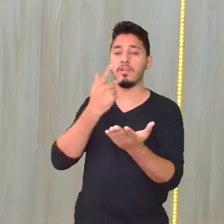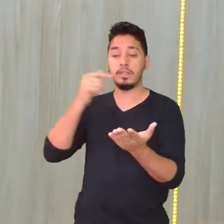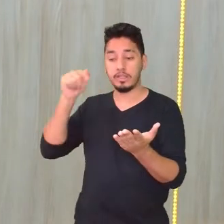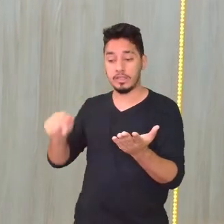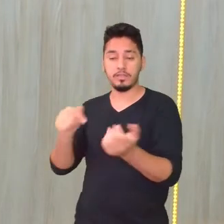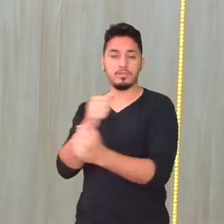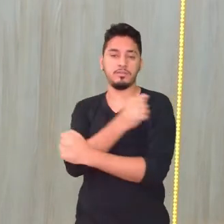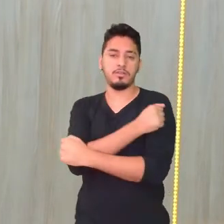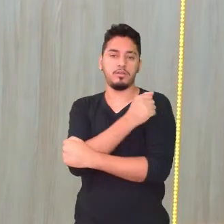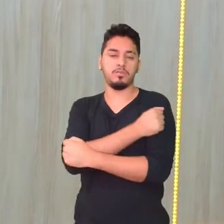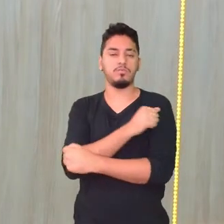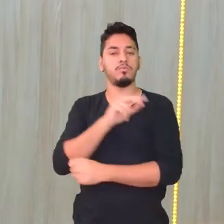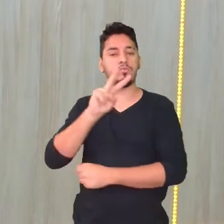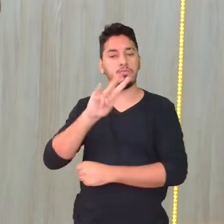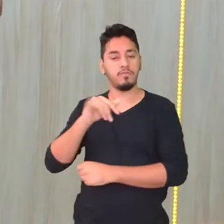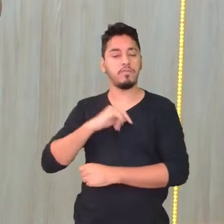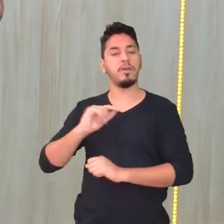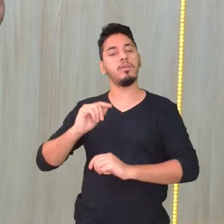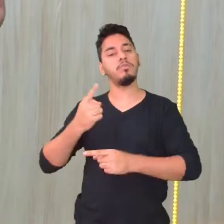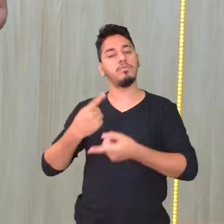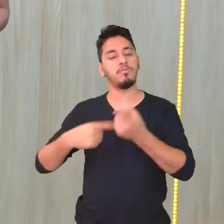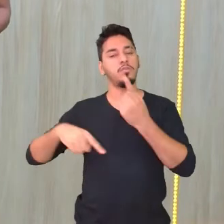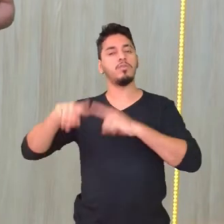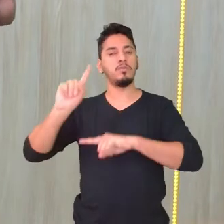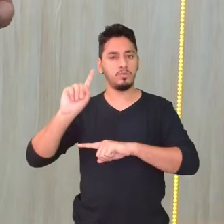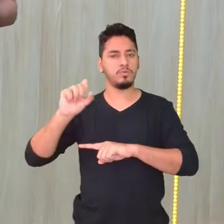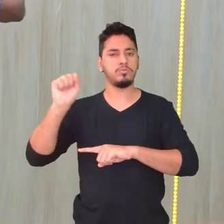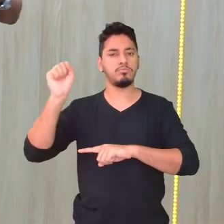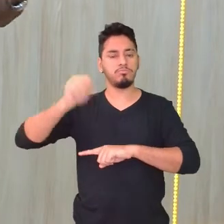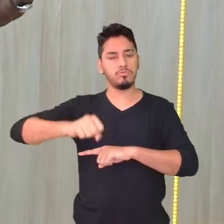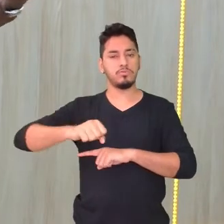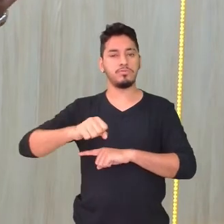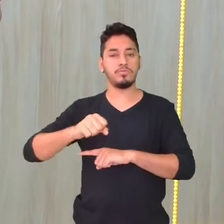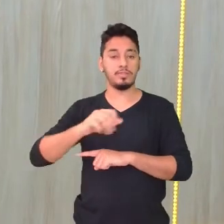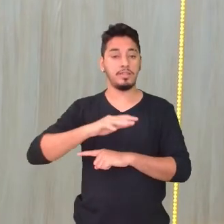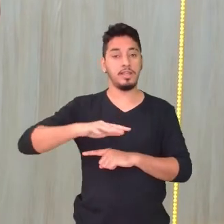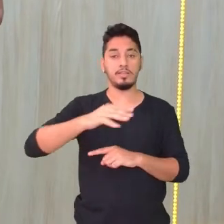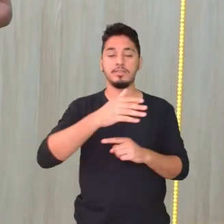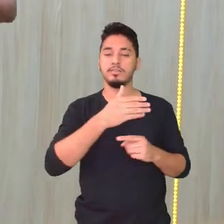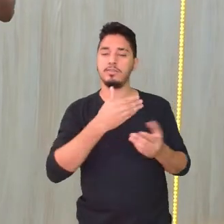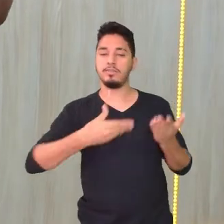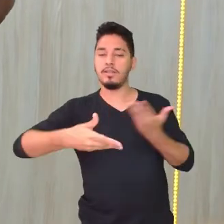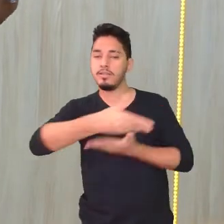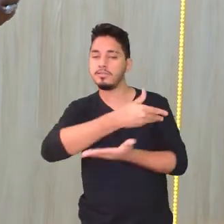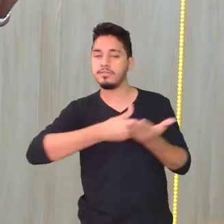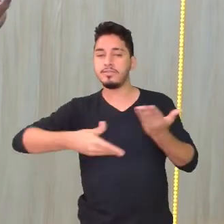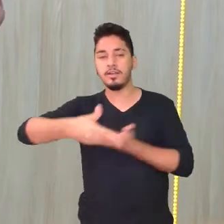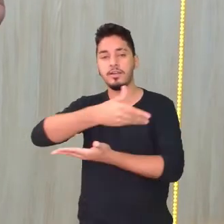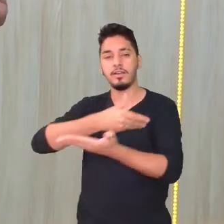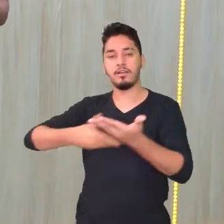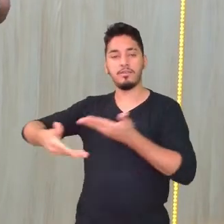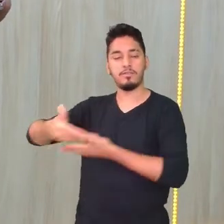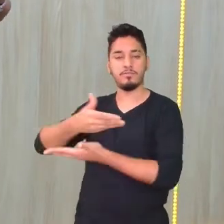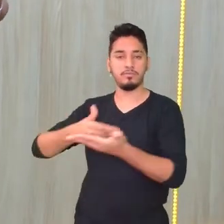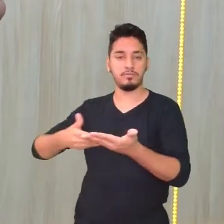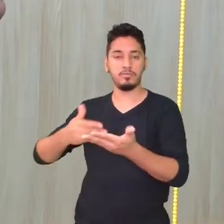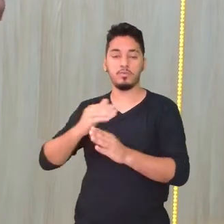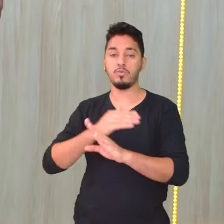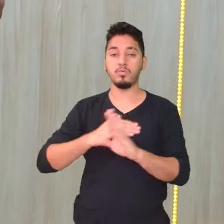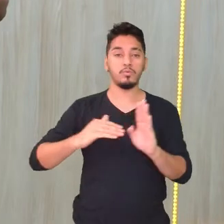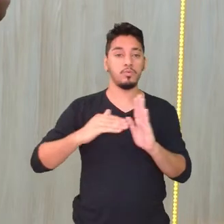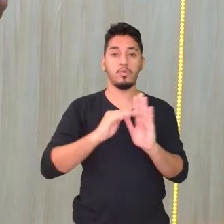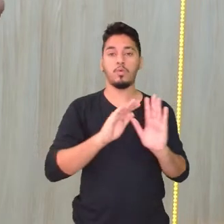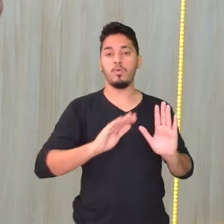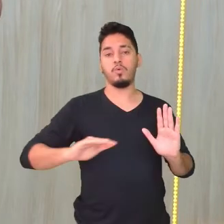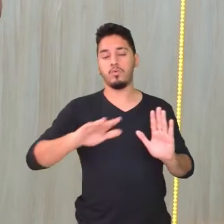esse estudante ele vai evoluir significativamente, né, a partir dessa interação, desse movimento com o entorno, com